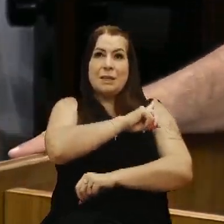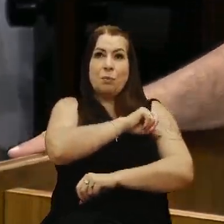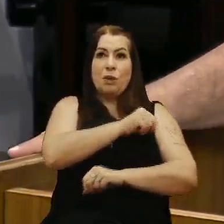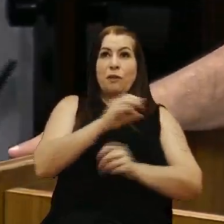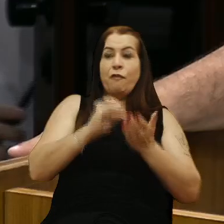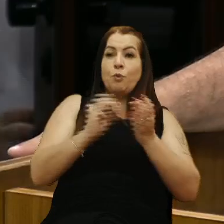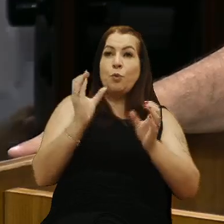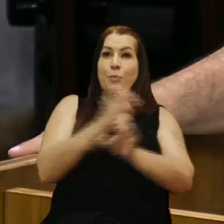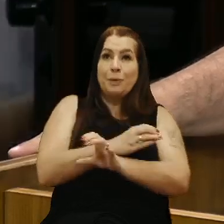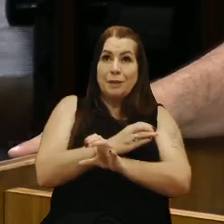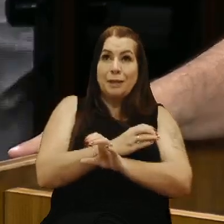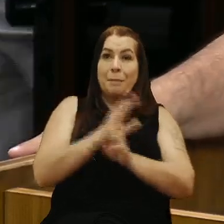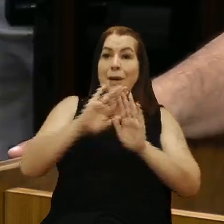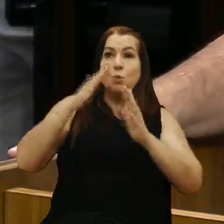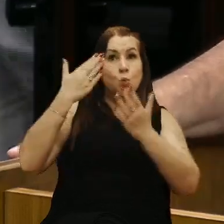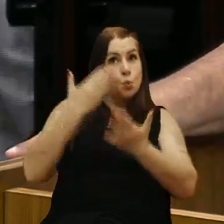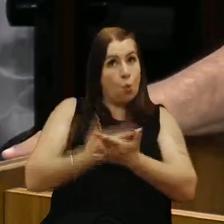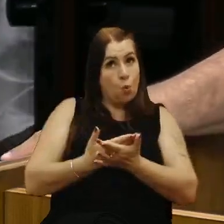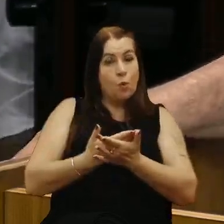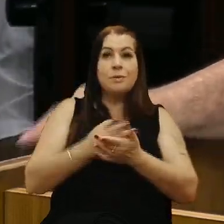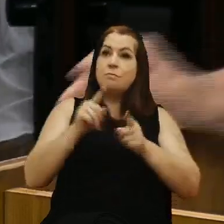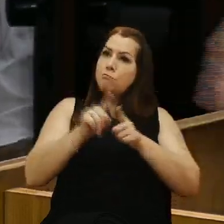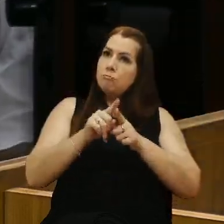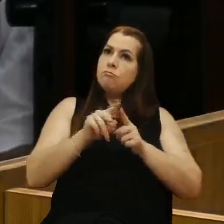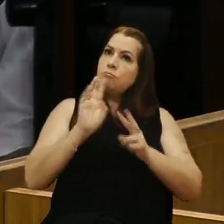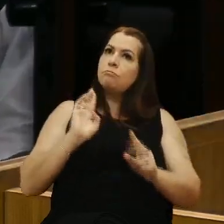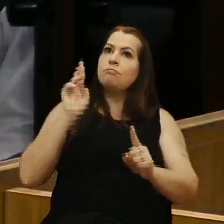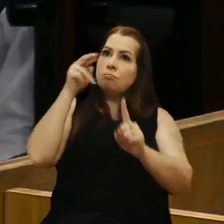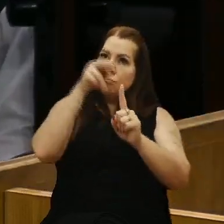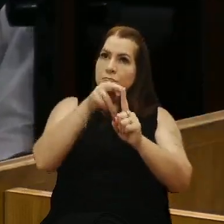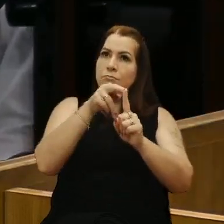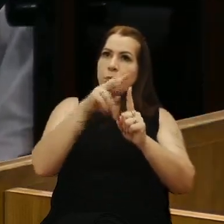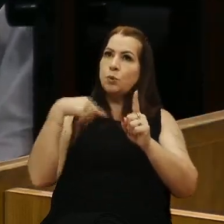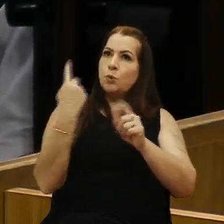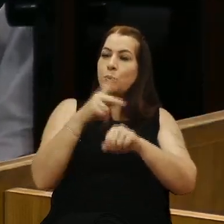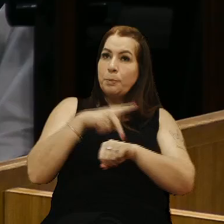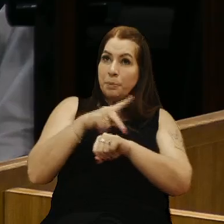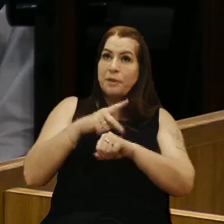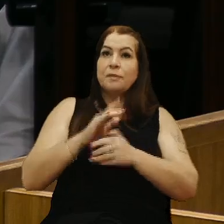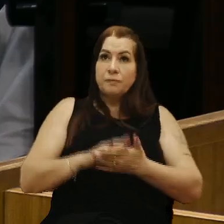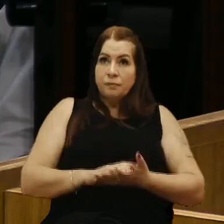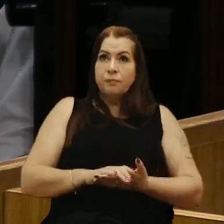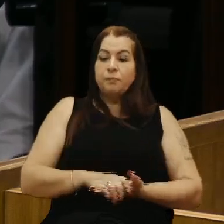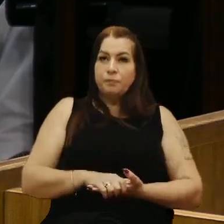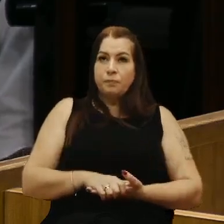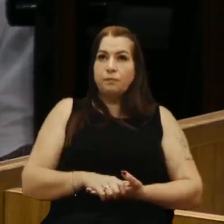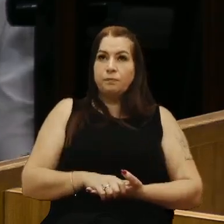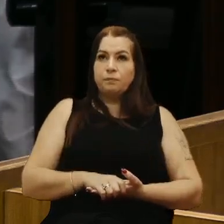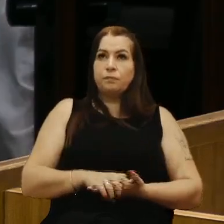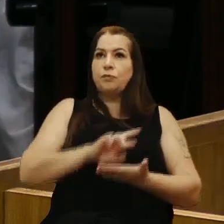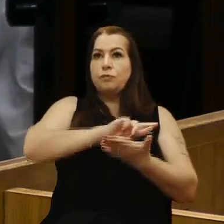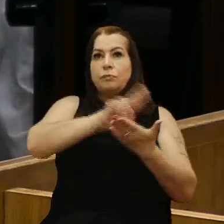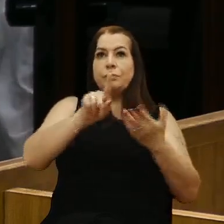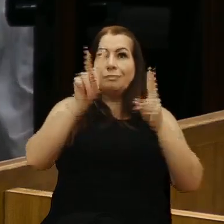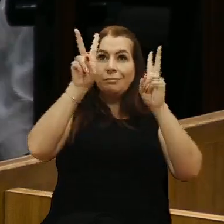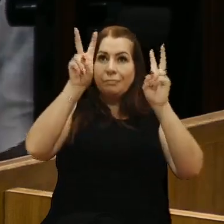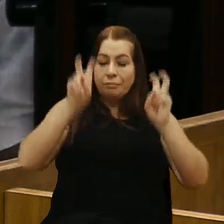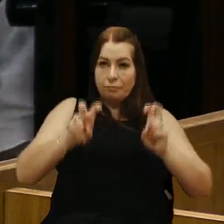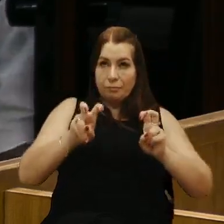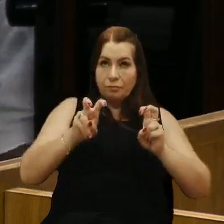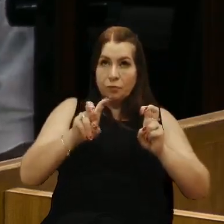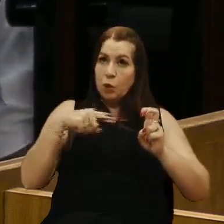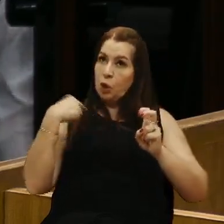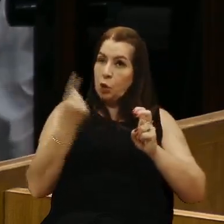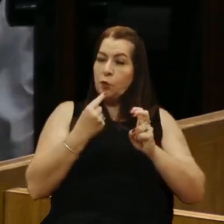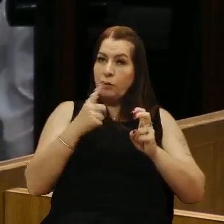incompleto para escolas que são referência no nosso país, em vários temas.